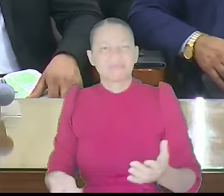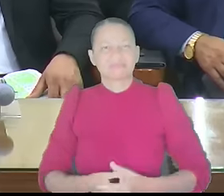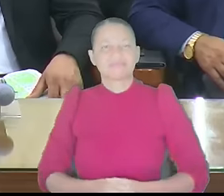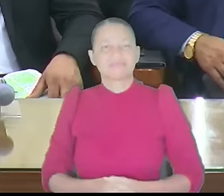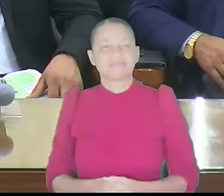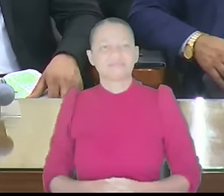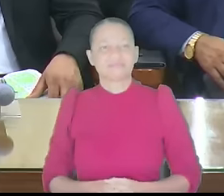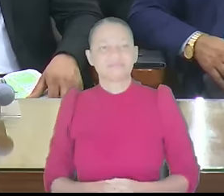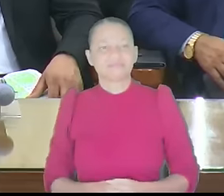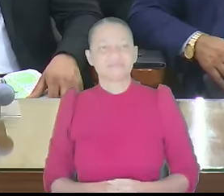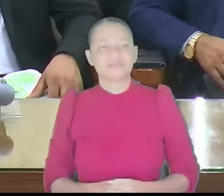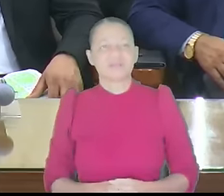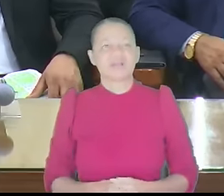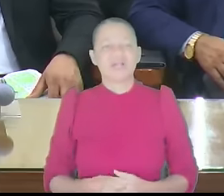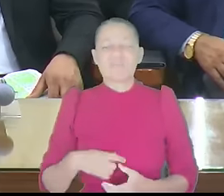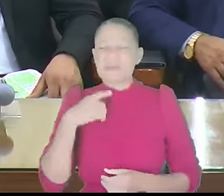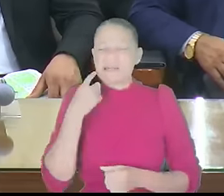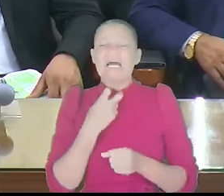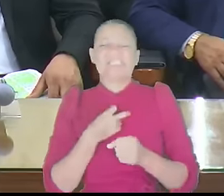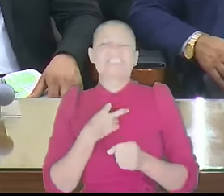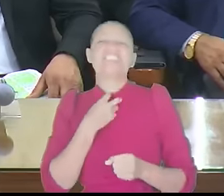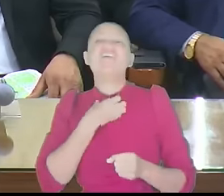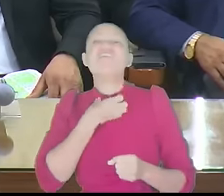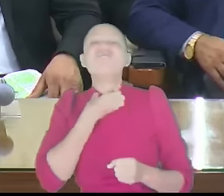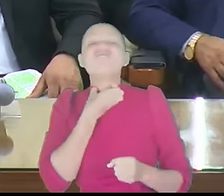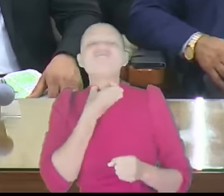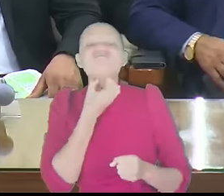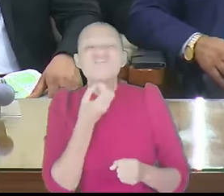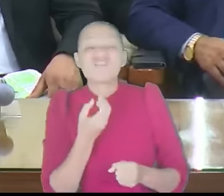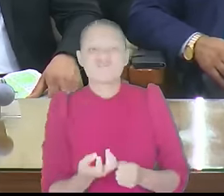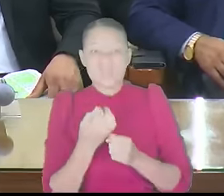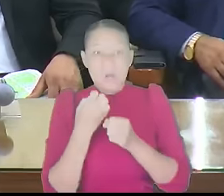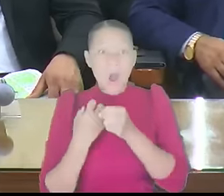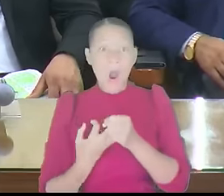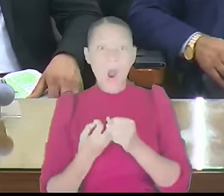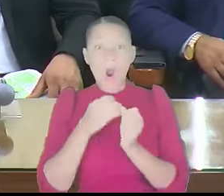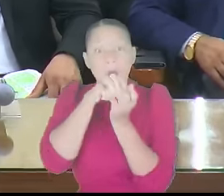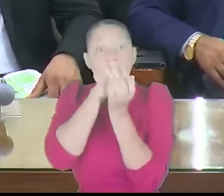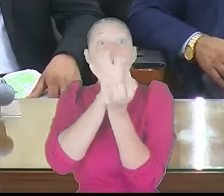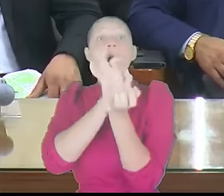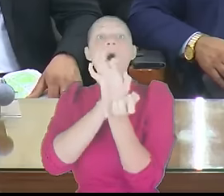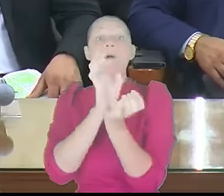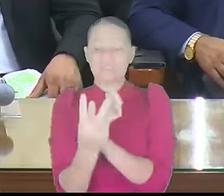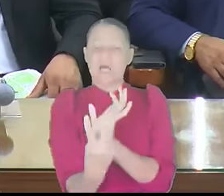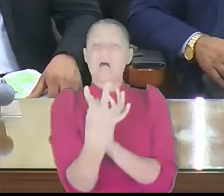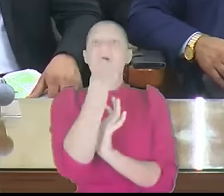Pessoa abre a boca gritando, a pessoa termina vendo as tripas lá dentro pela boca.